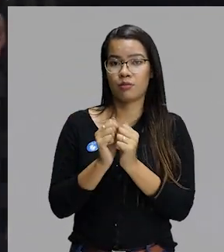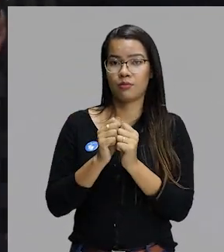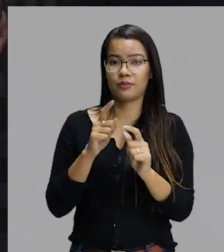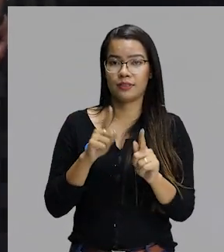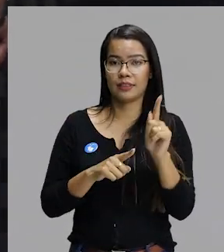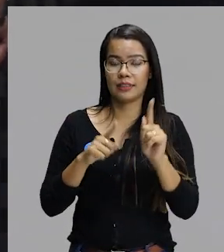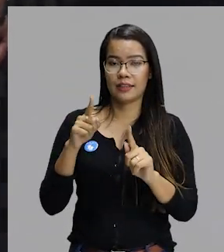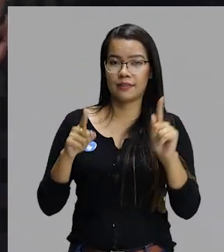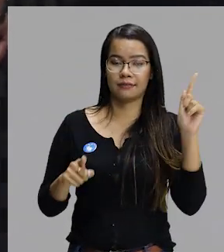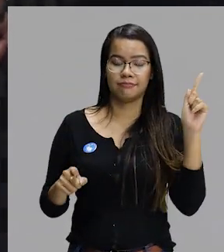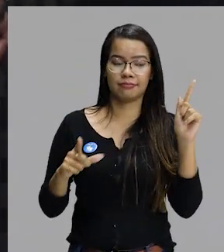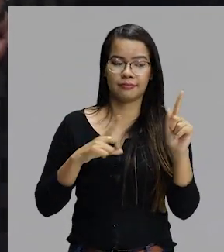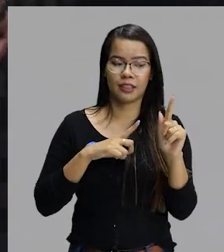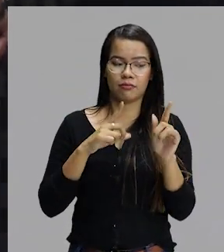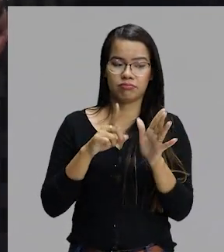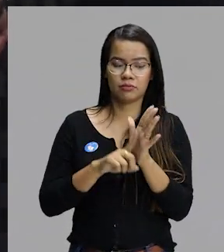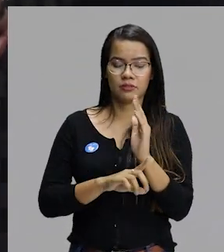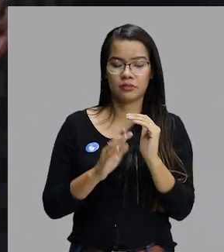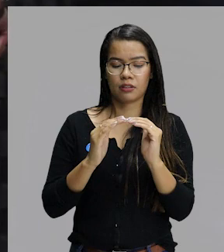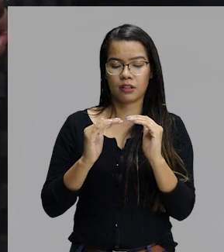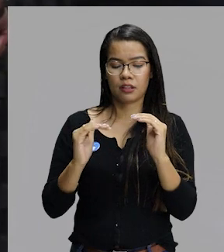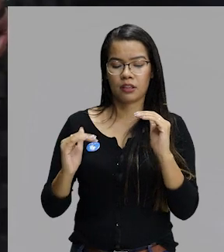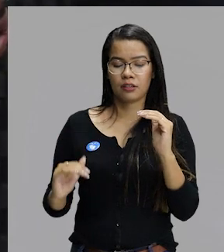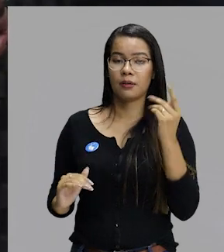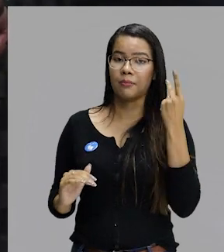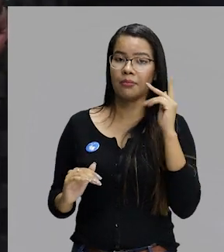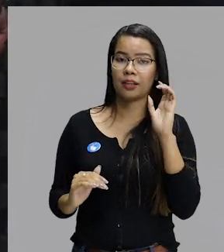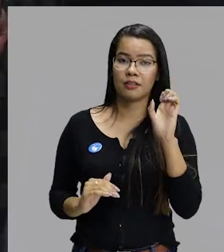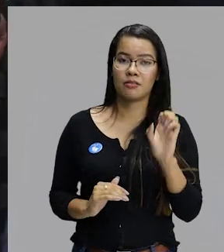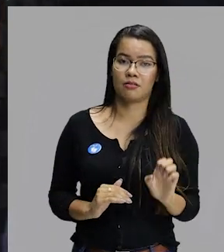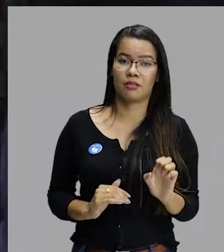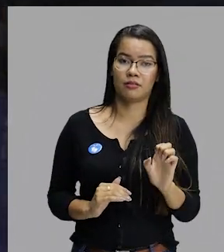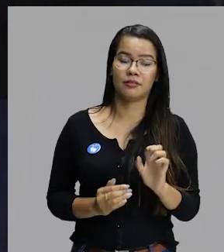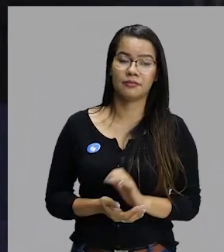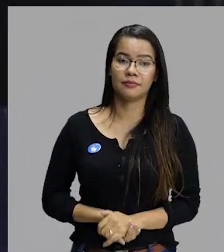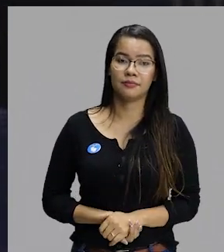Tem a declividade para a esquerda.